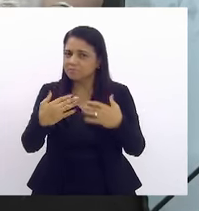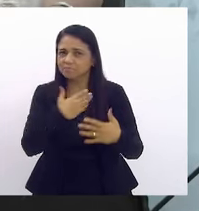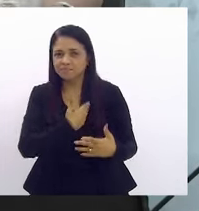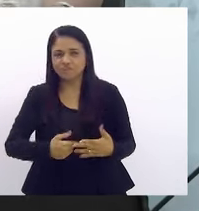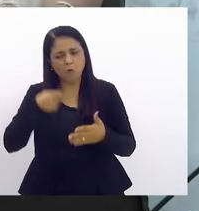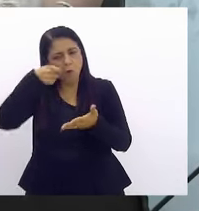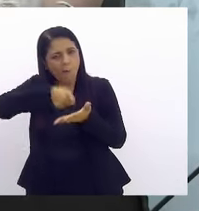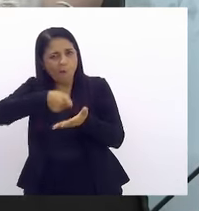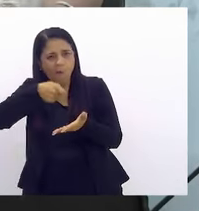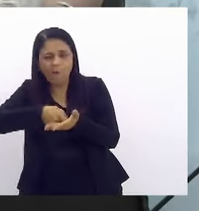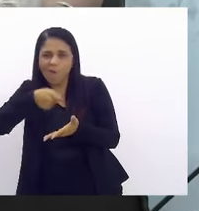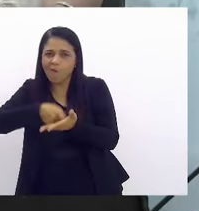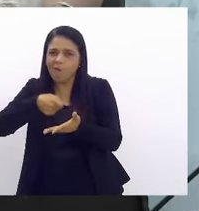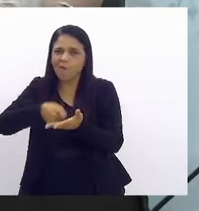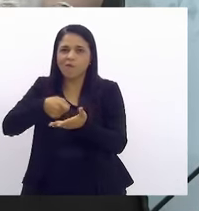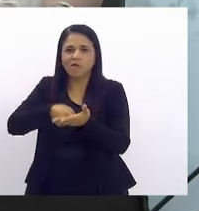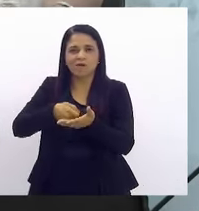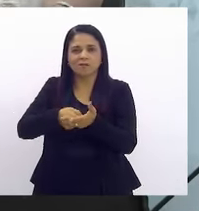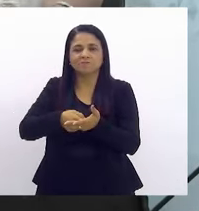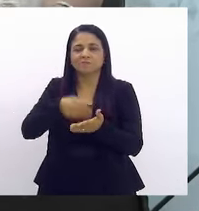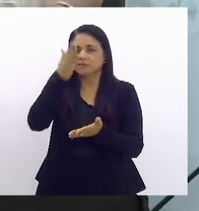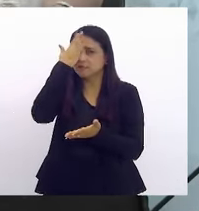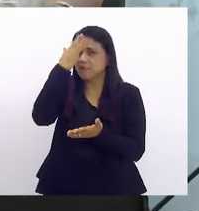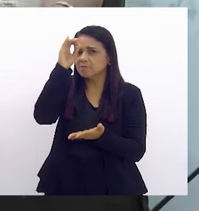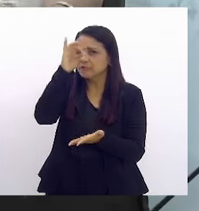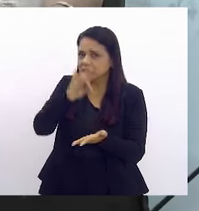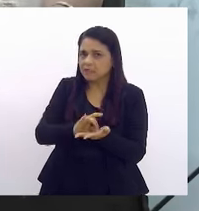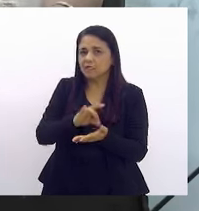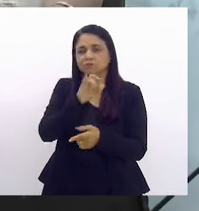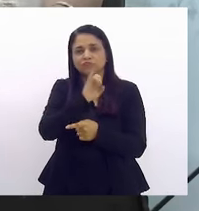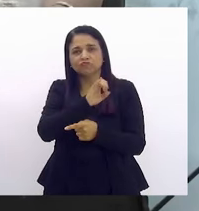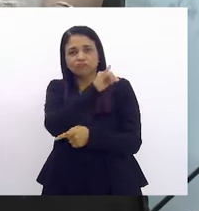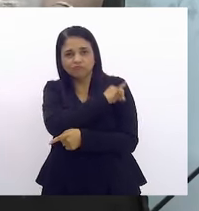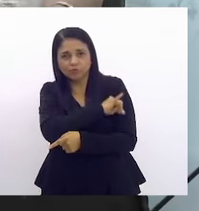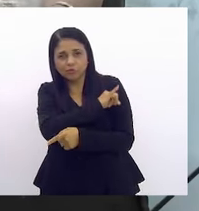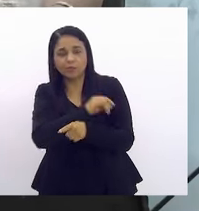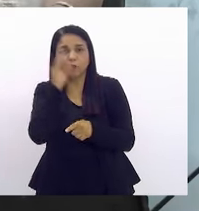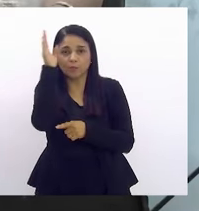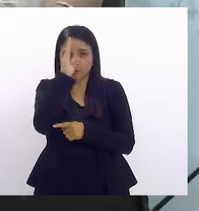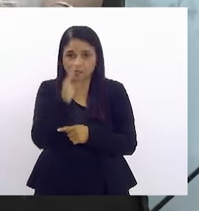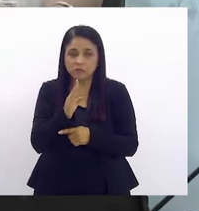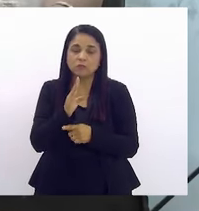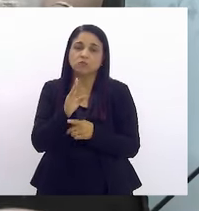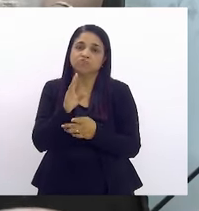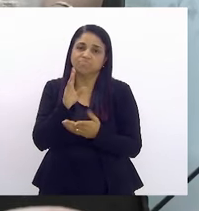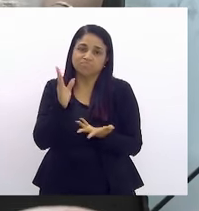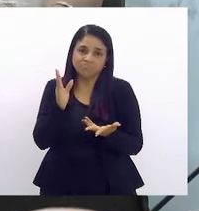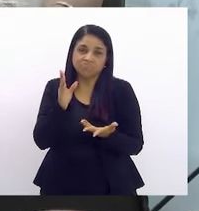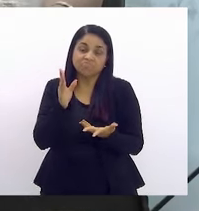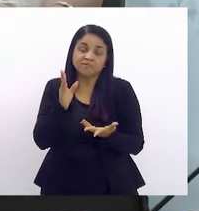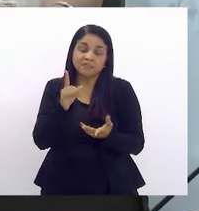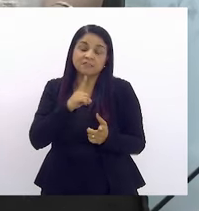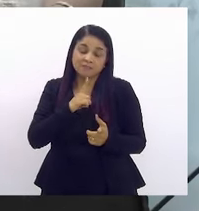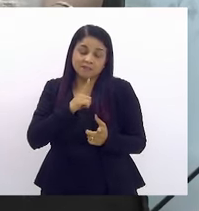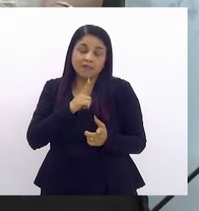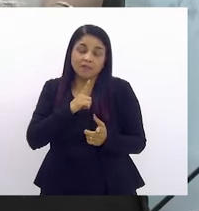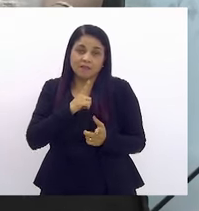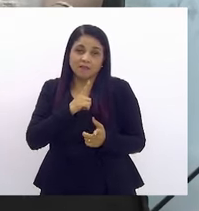cobranças. Né? A gente sabe da realidade do Rio de Janeiro, do Brasil, que é essa mesmo. Mesmo quando tem